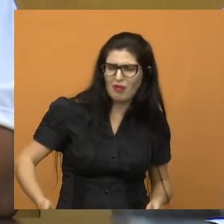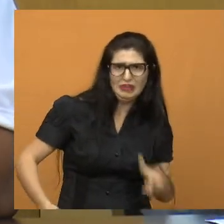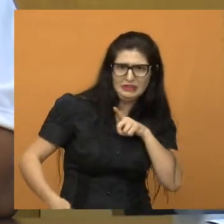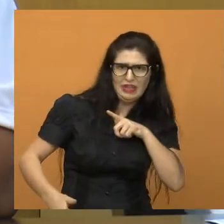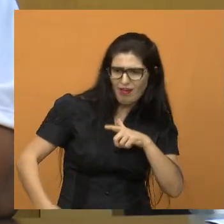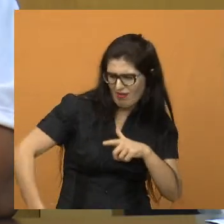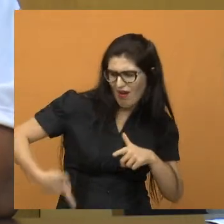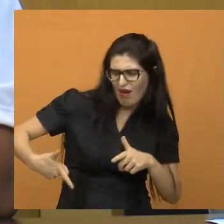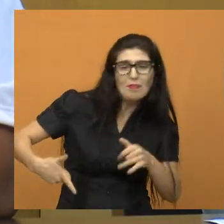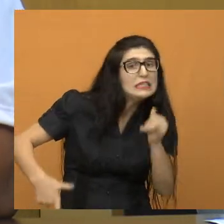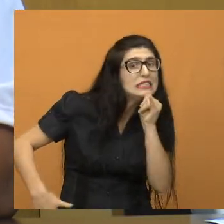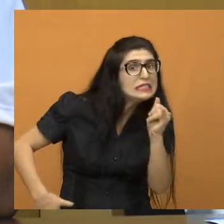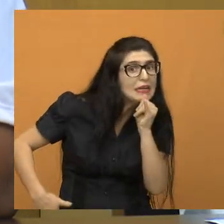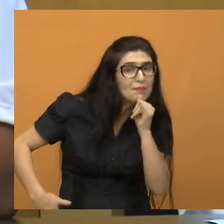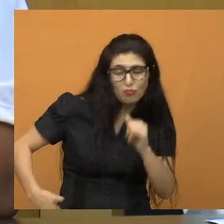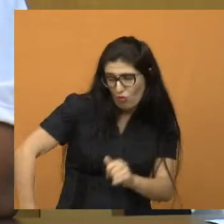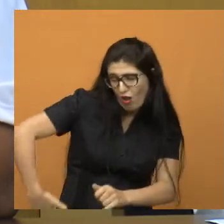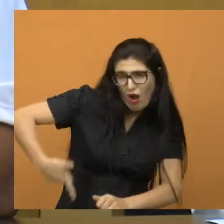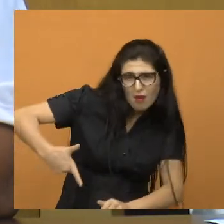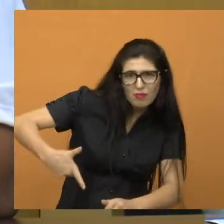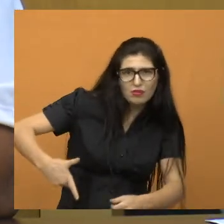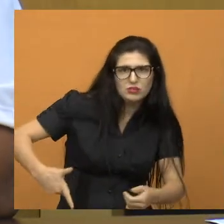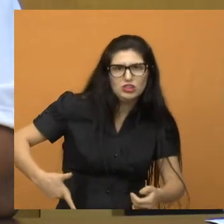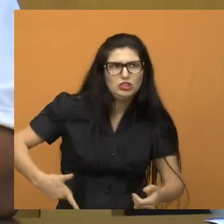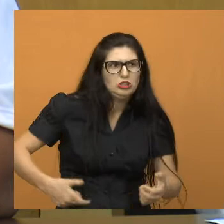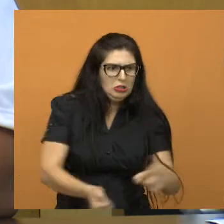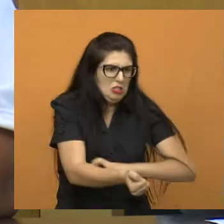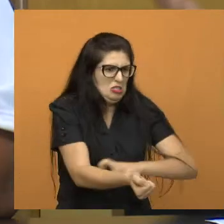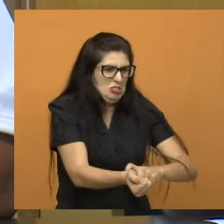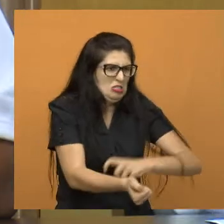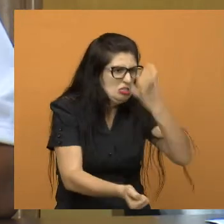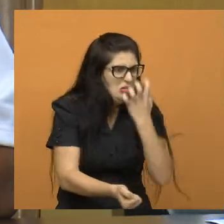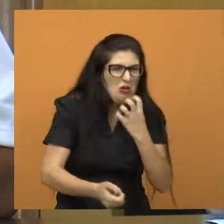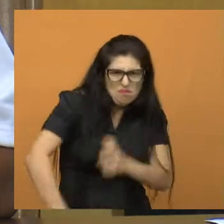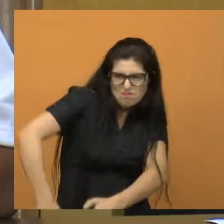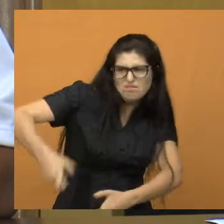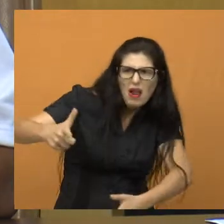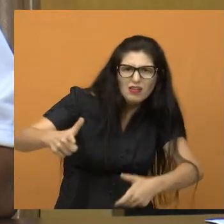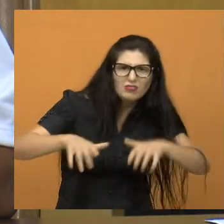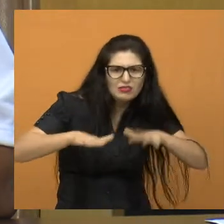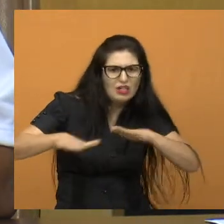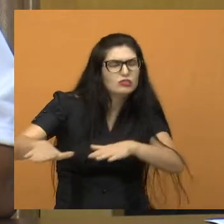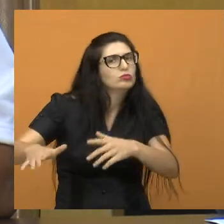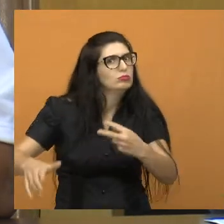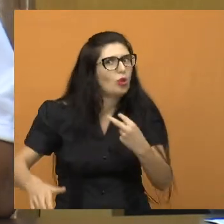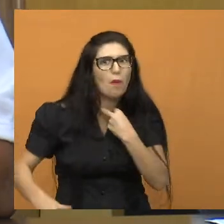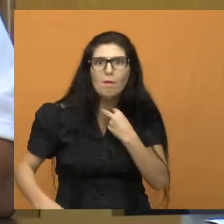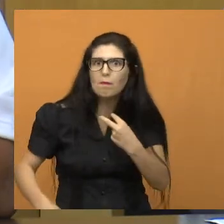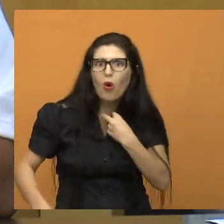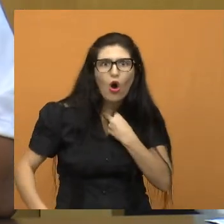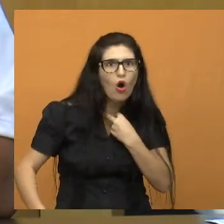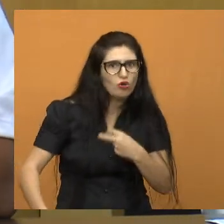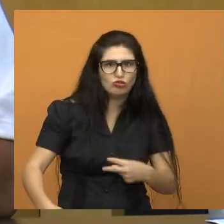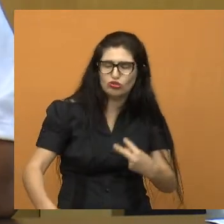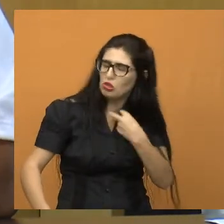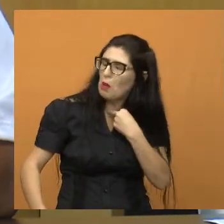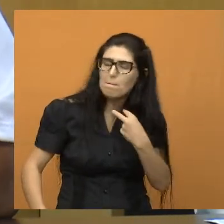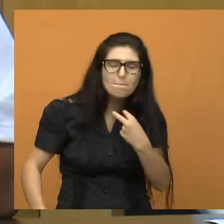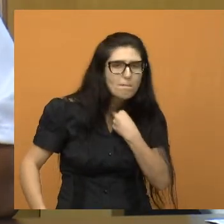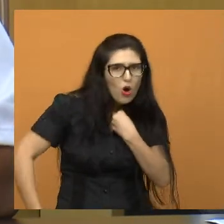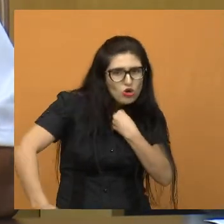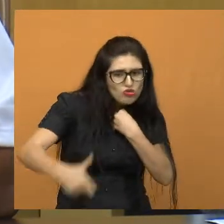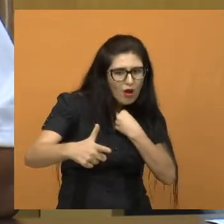seu opressor. O trânsito, que é uma das 12 violências indicadas no